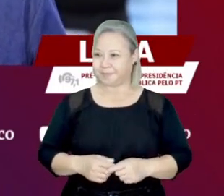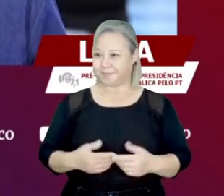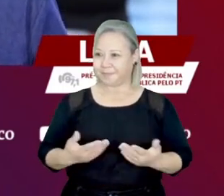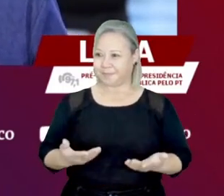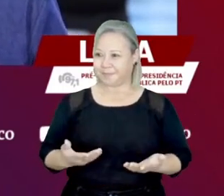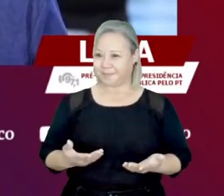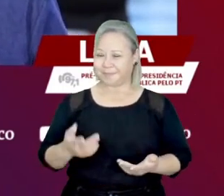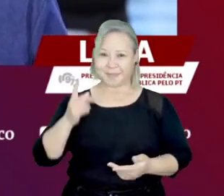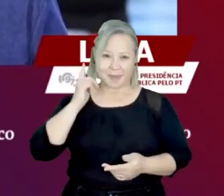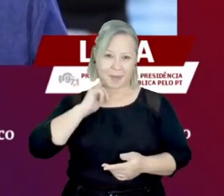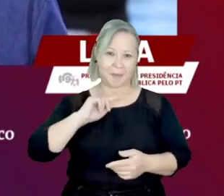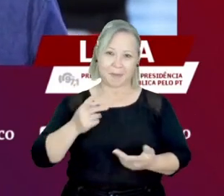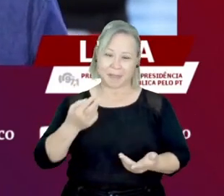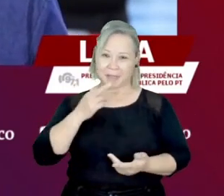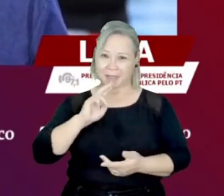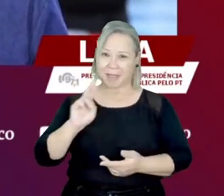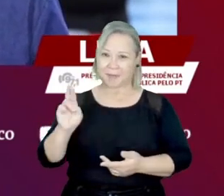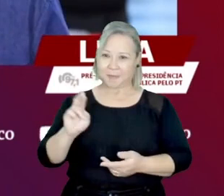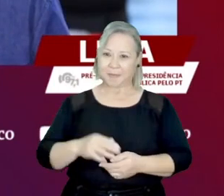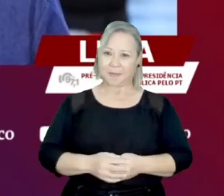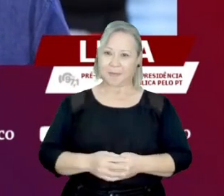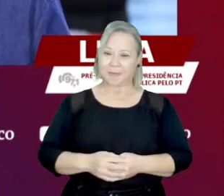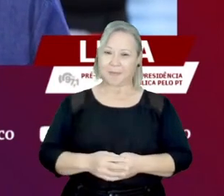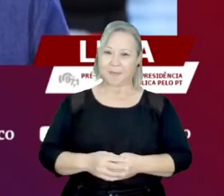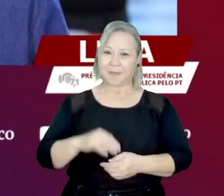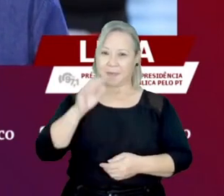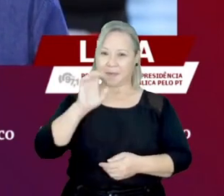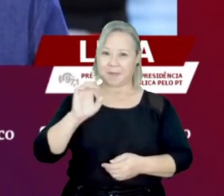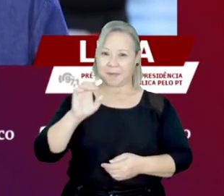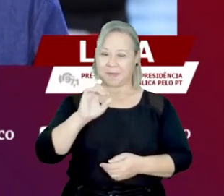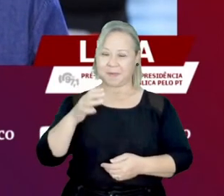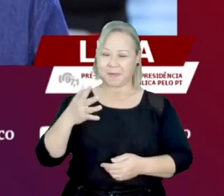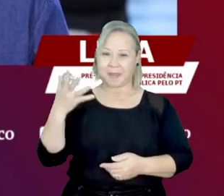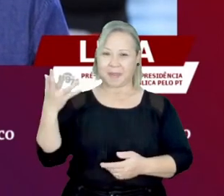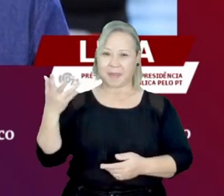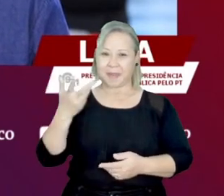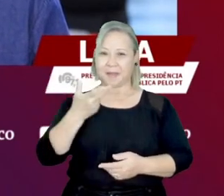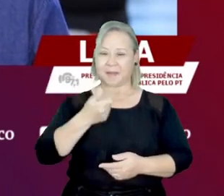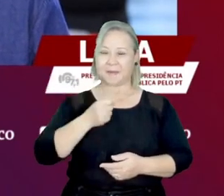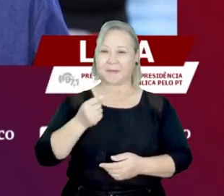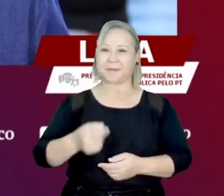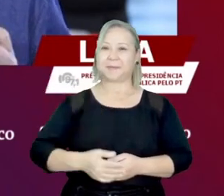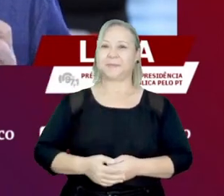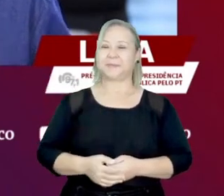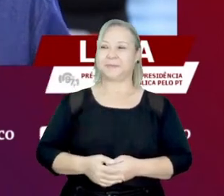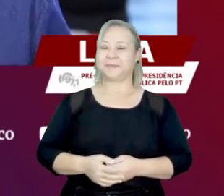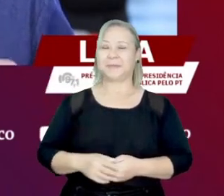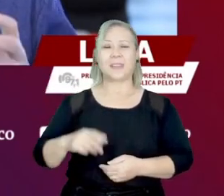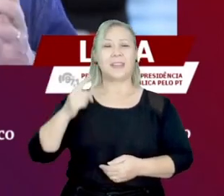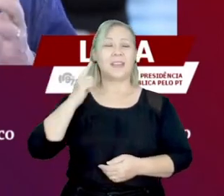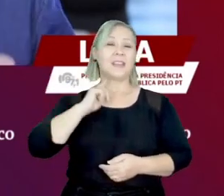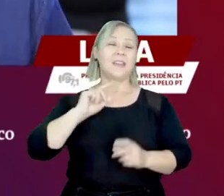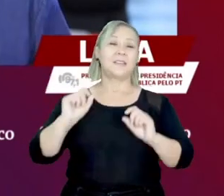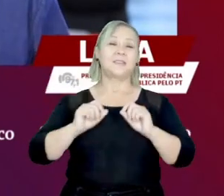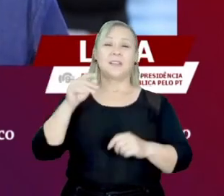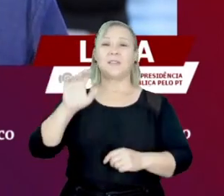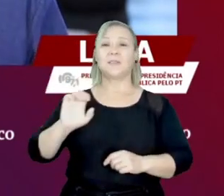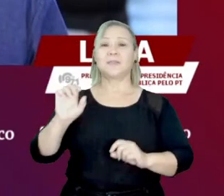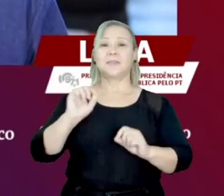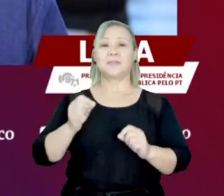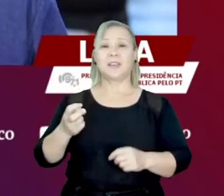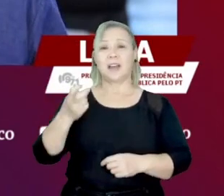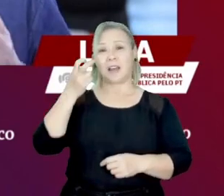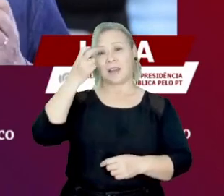cultura. É um estado, eu diria, dos mais extraordinários que eu conheço, pela qualidade da política